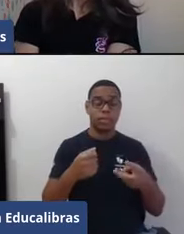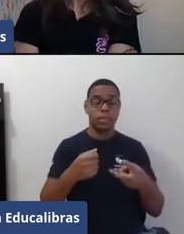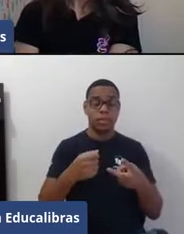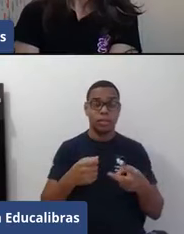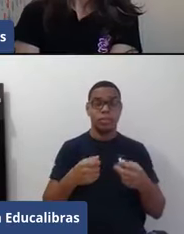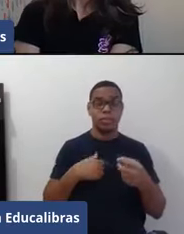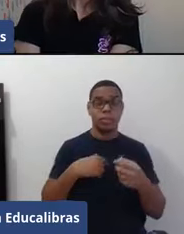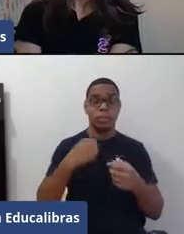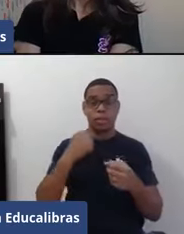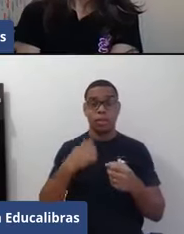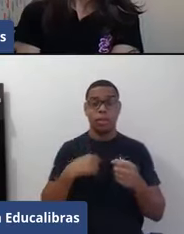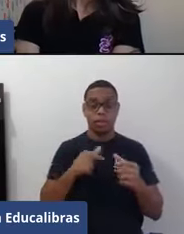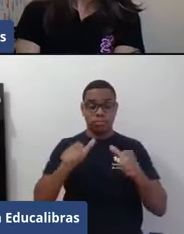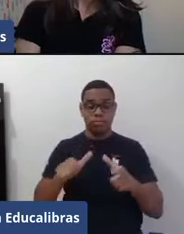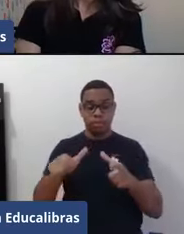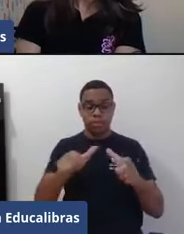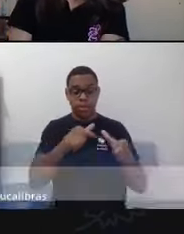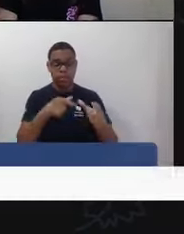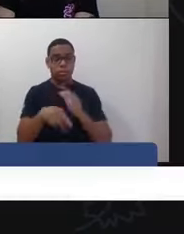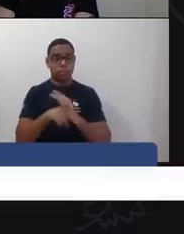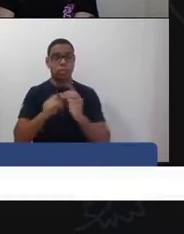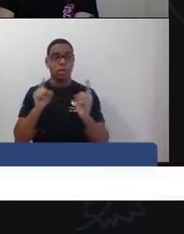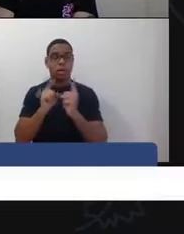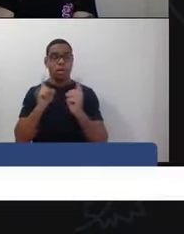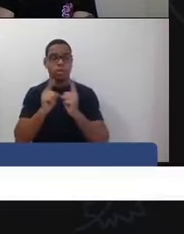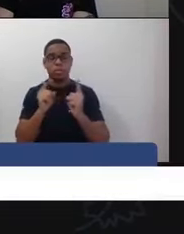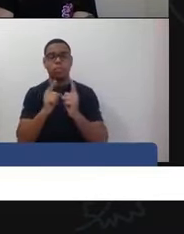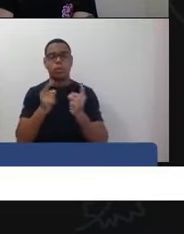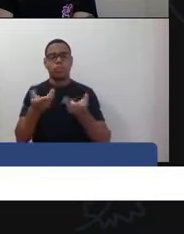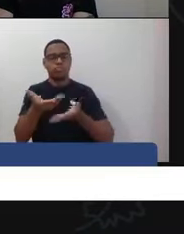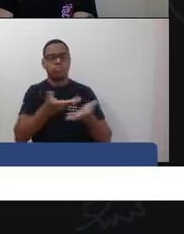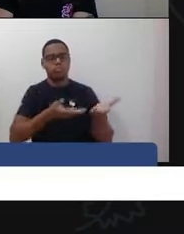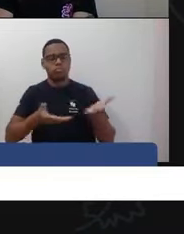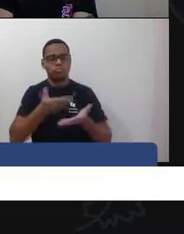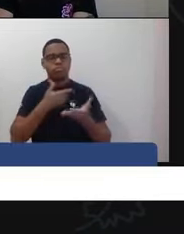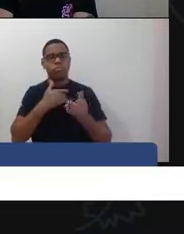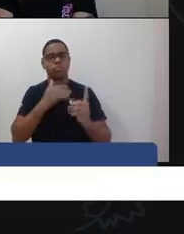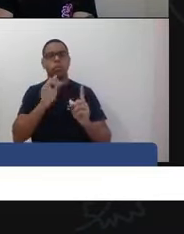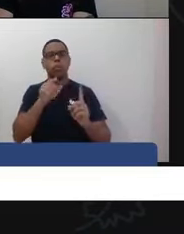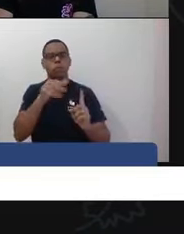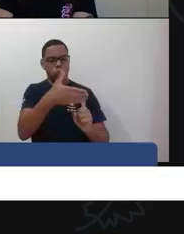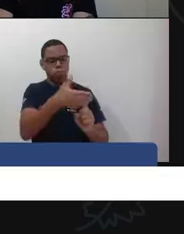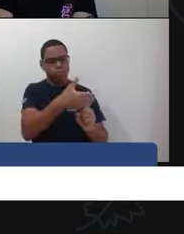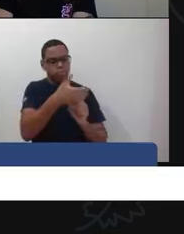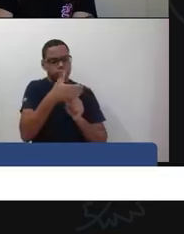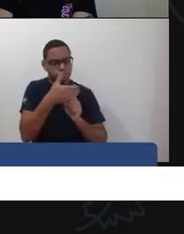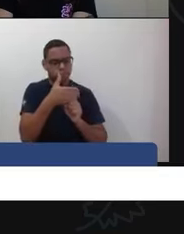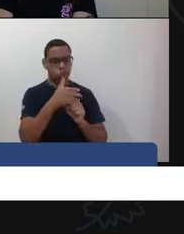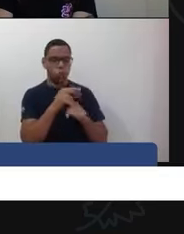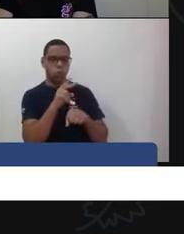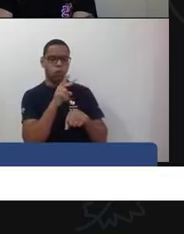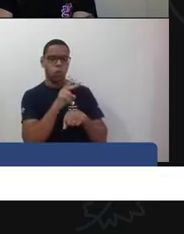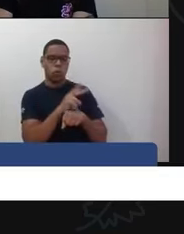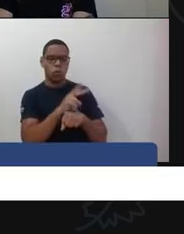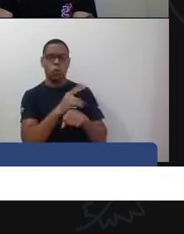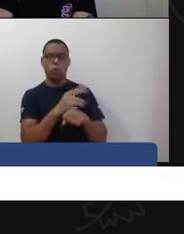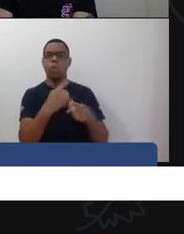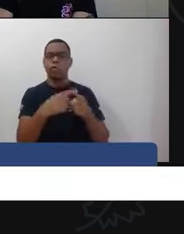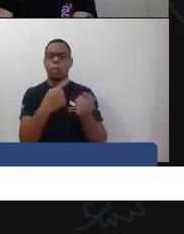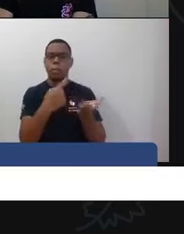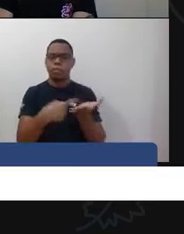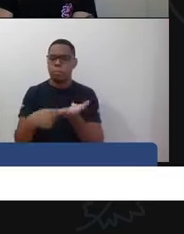de atendimento, de recreação, né, de acolhimento, de atividades